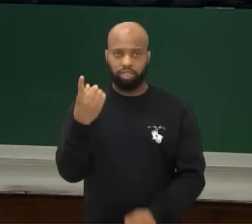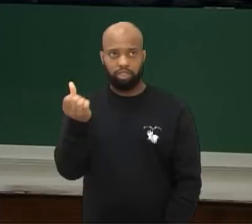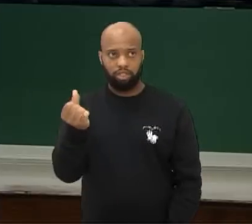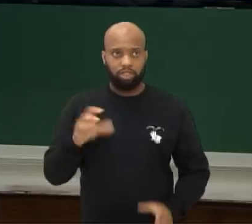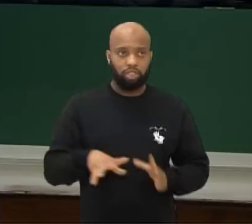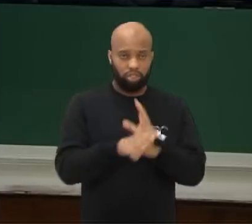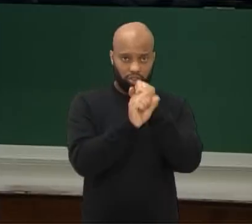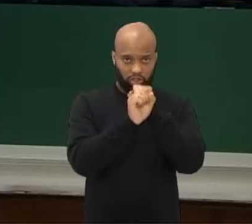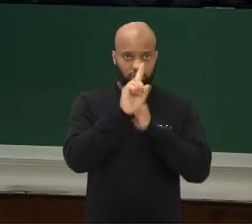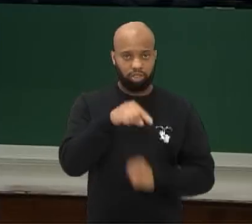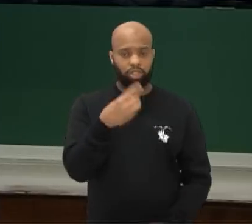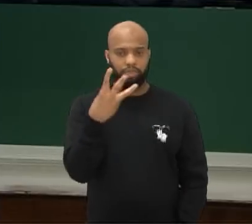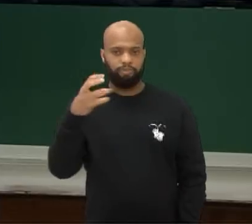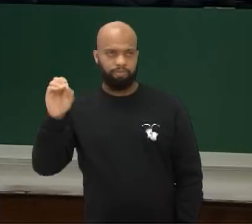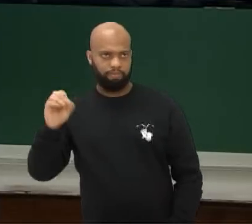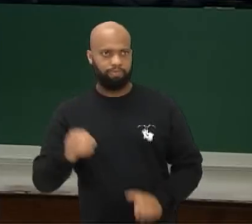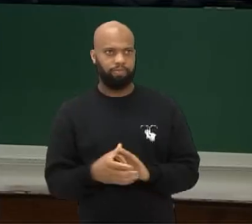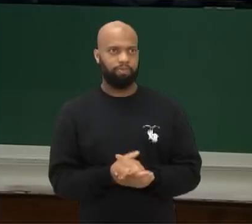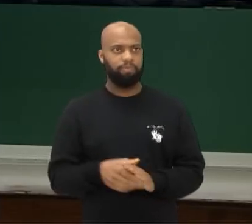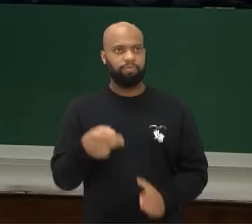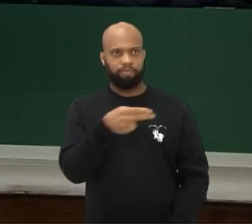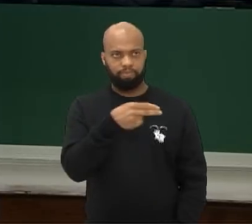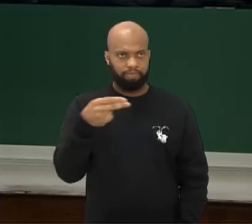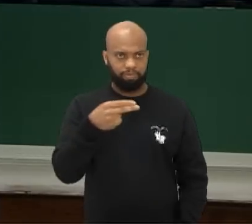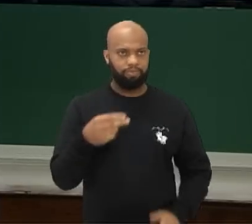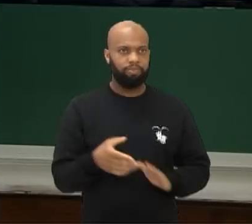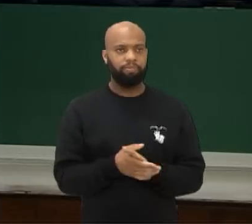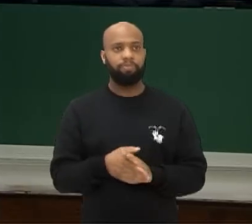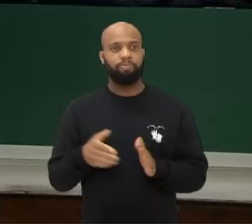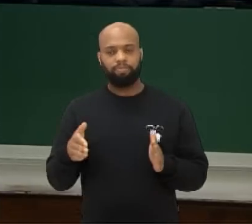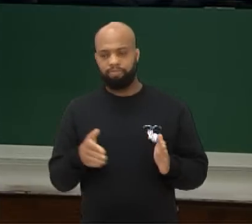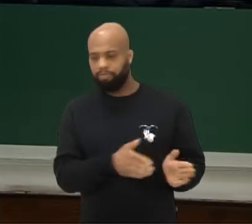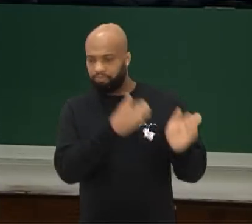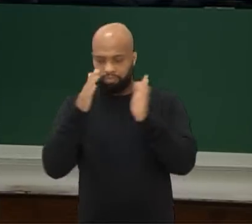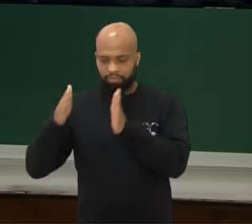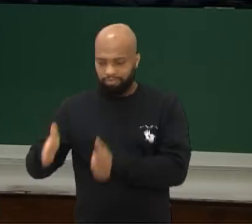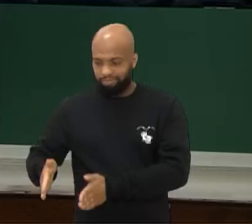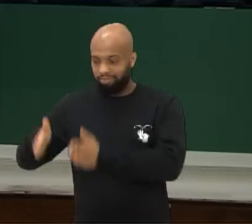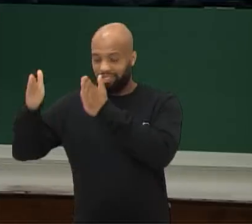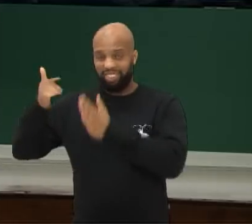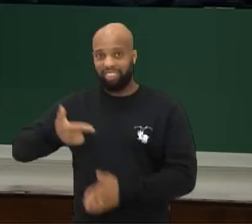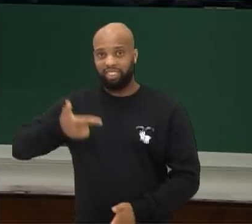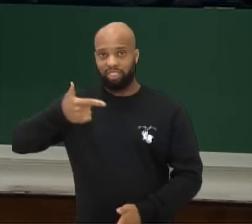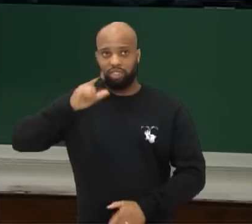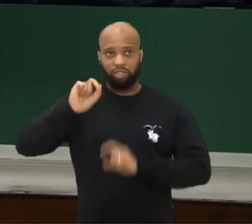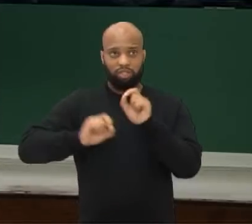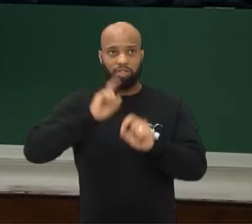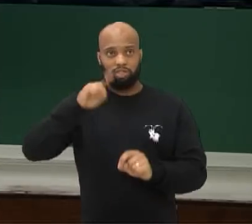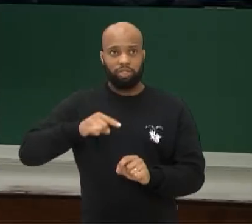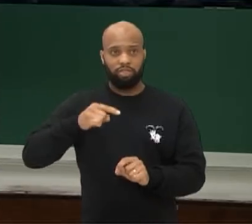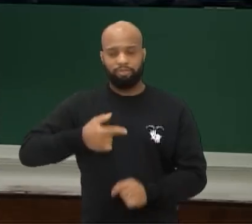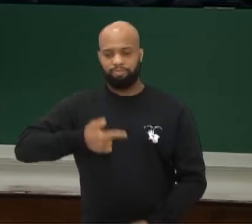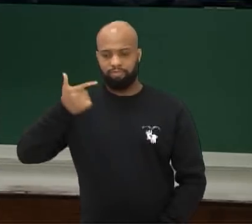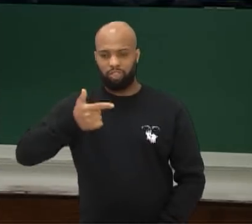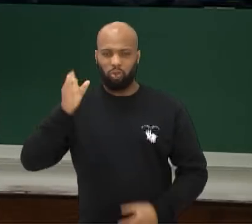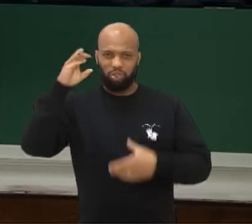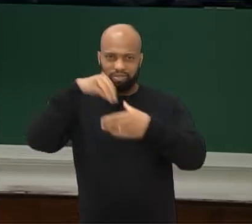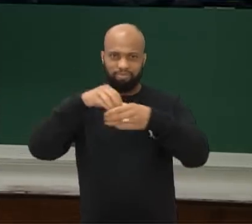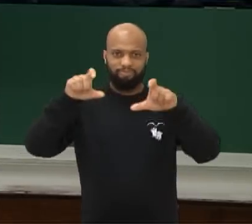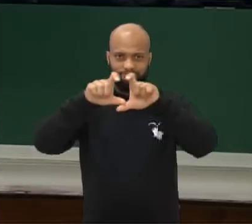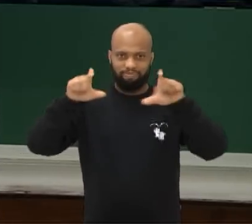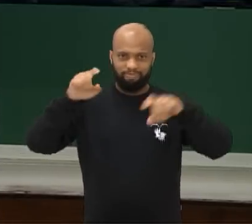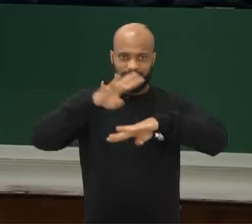16, que vai dar 30. Igual. A segunda pilha de caixas é o segundo membro da minha